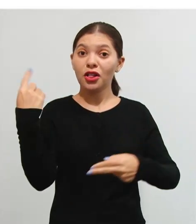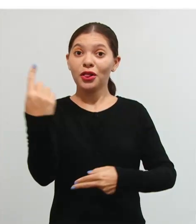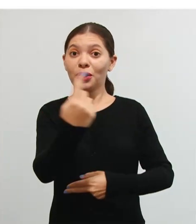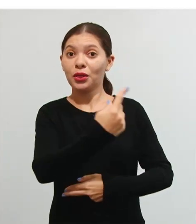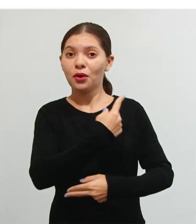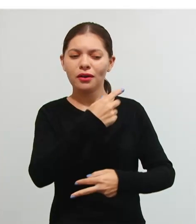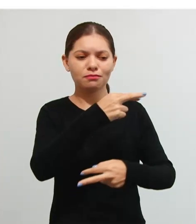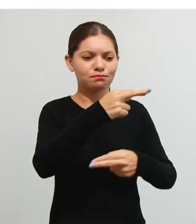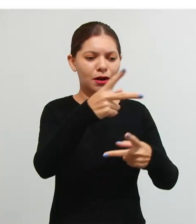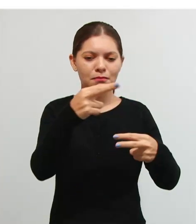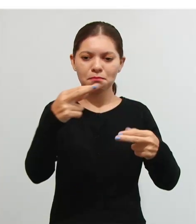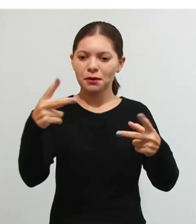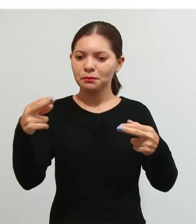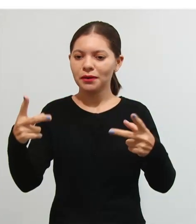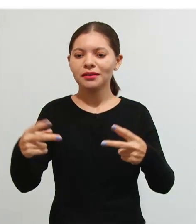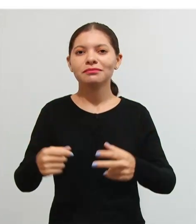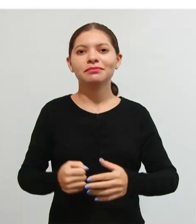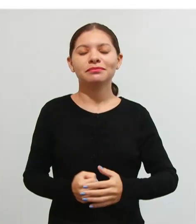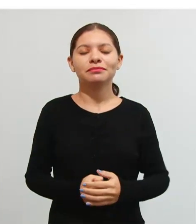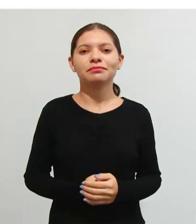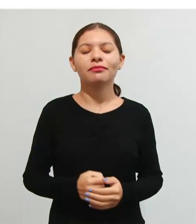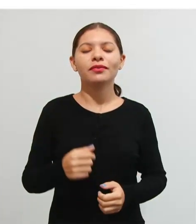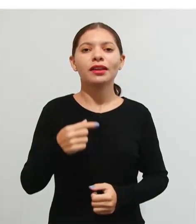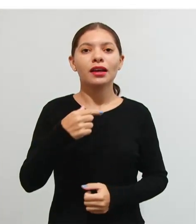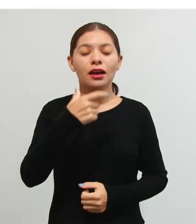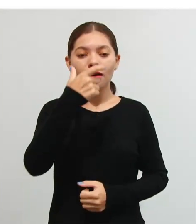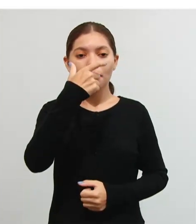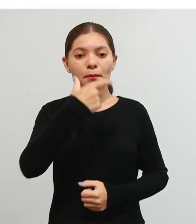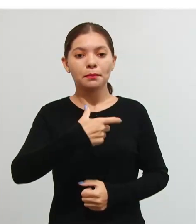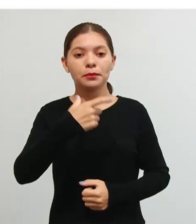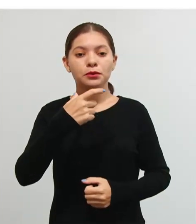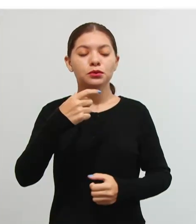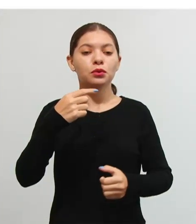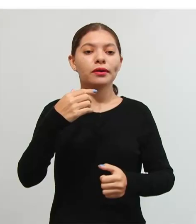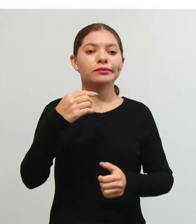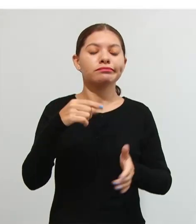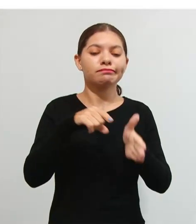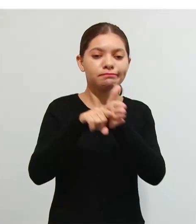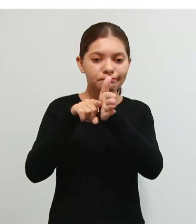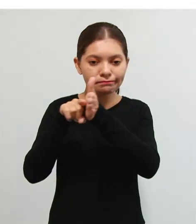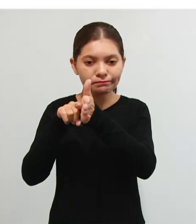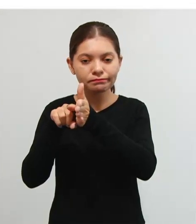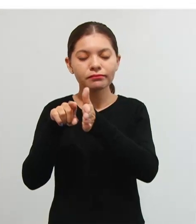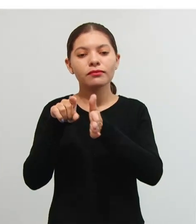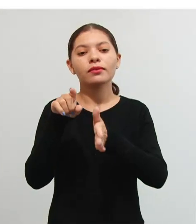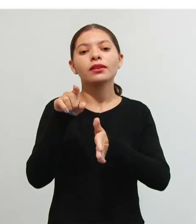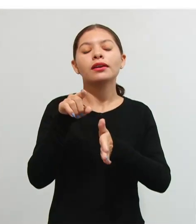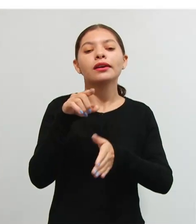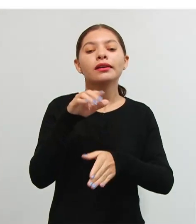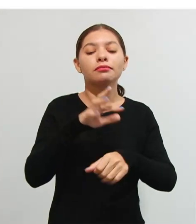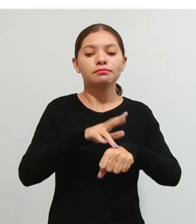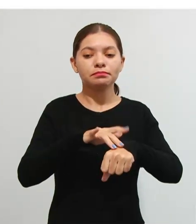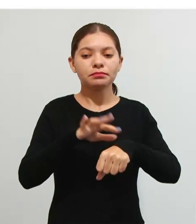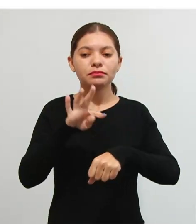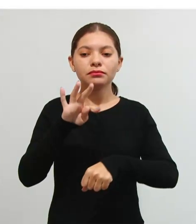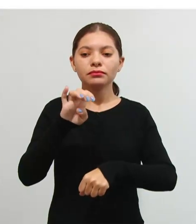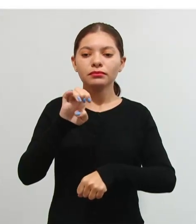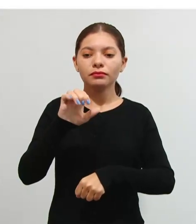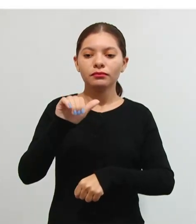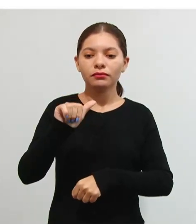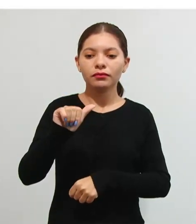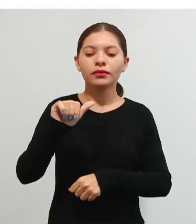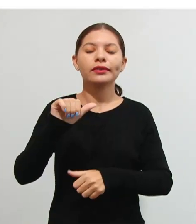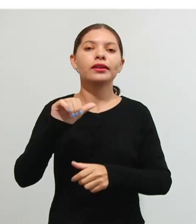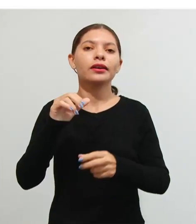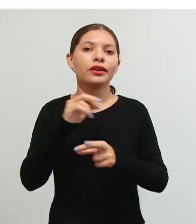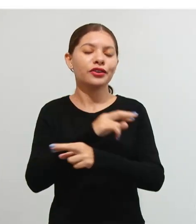né? E a pessoa diagnosticada com TEA também é diferente, né? Tem as suas especificidades,